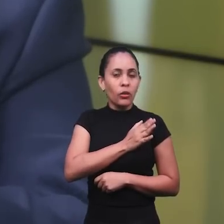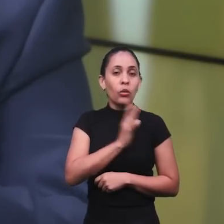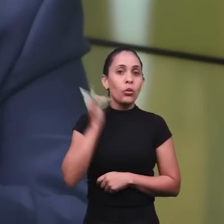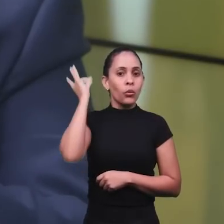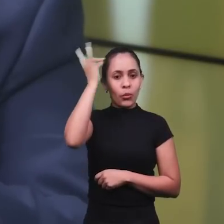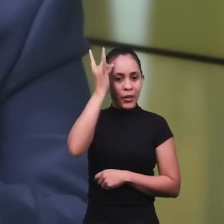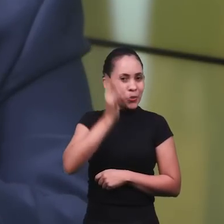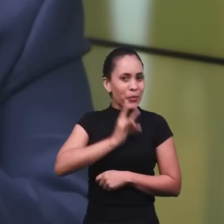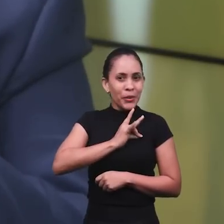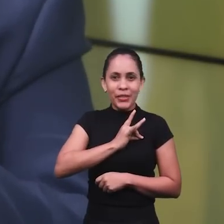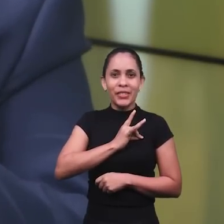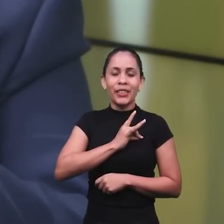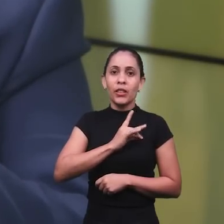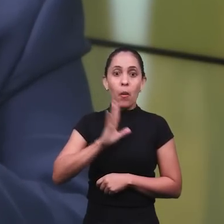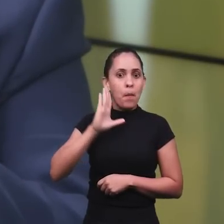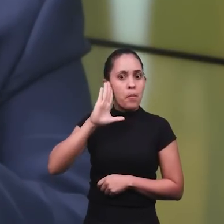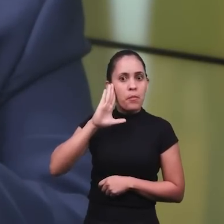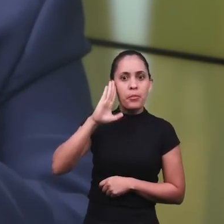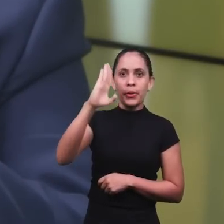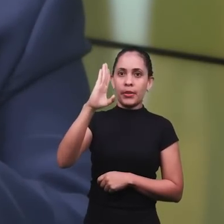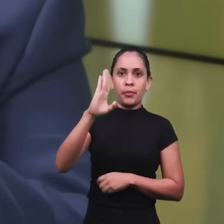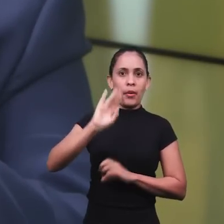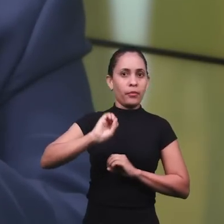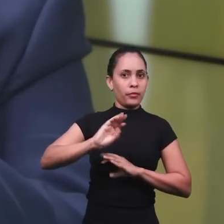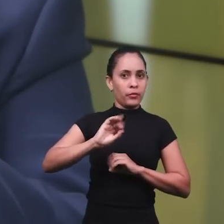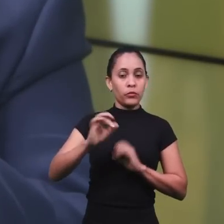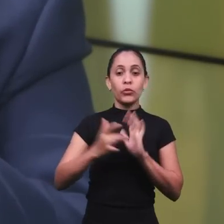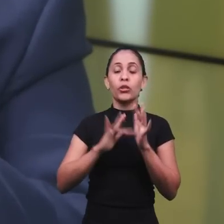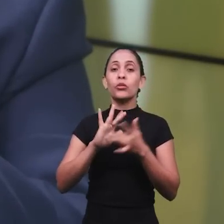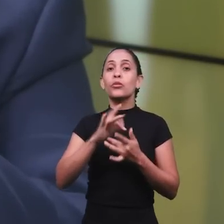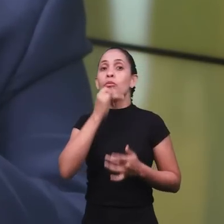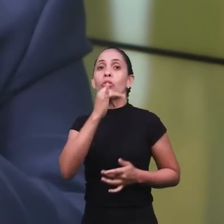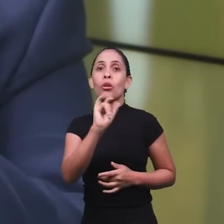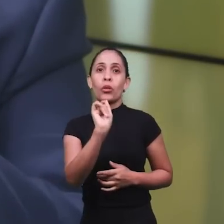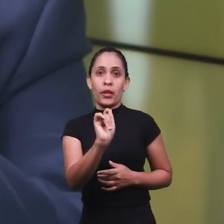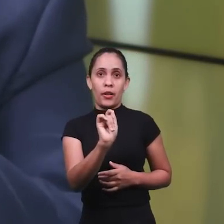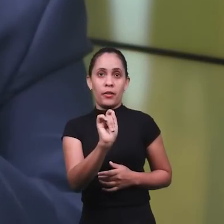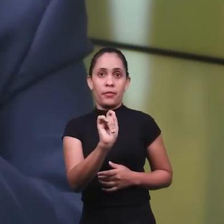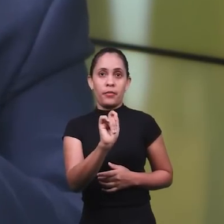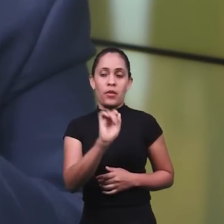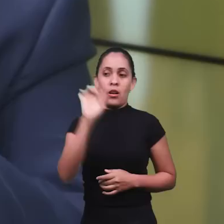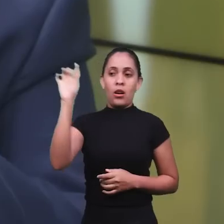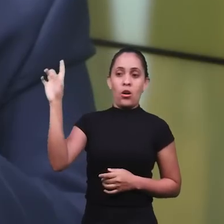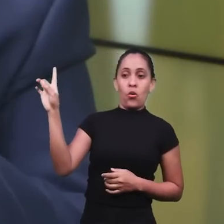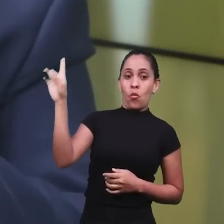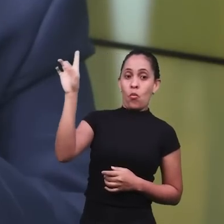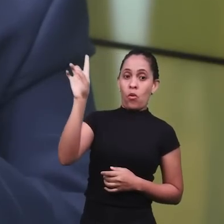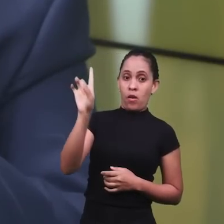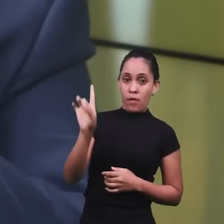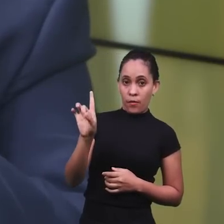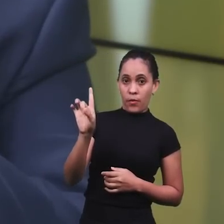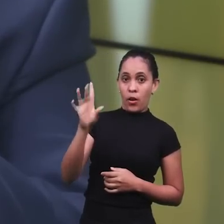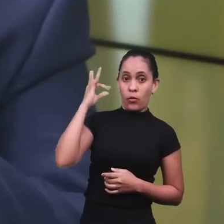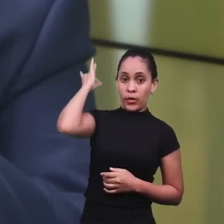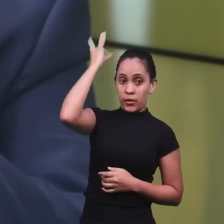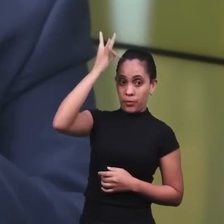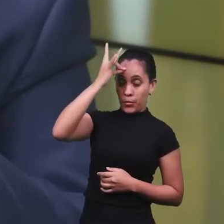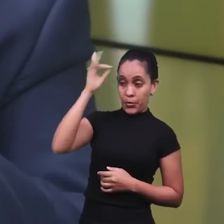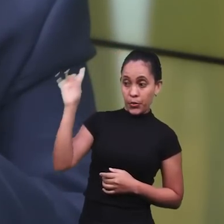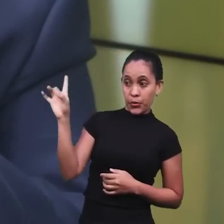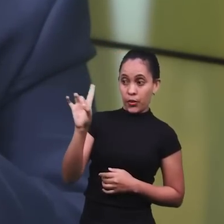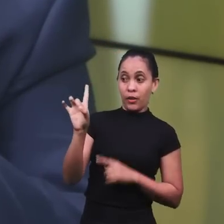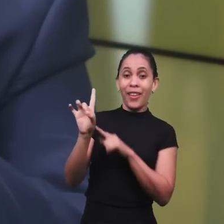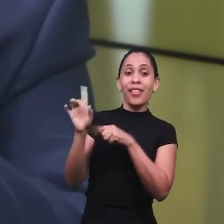porque o Espírito Santo é o educador principal de todos nós, né? Sim. O que Jesus falou? Olha, quando vier o